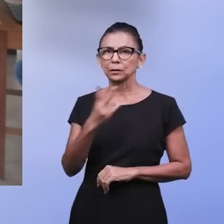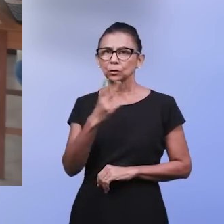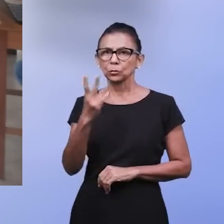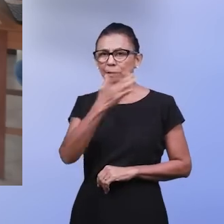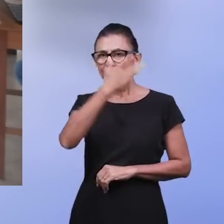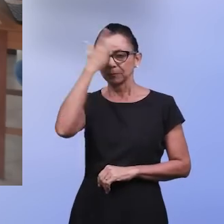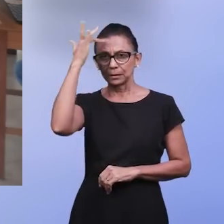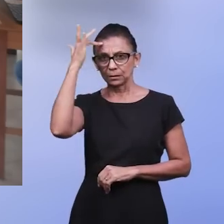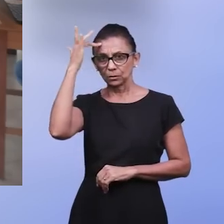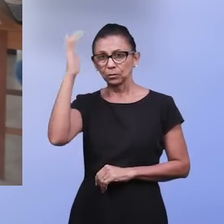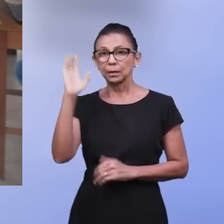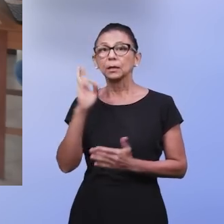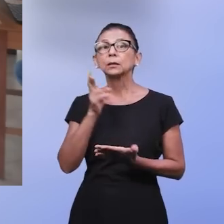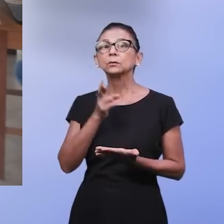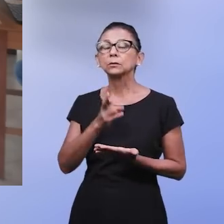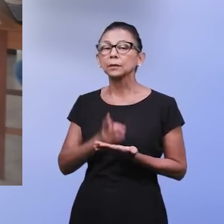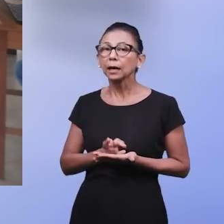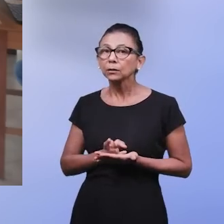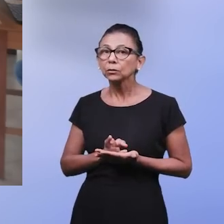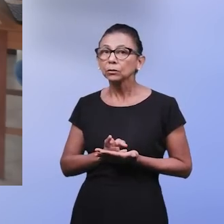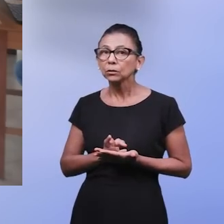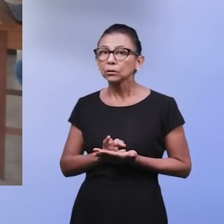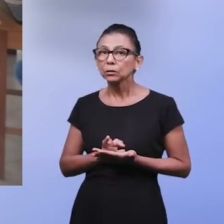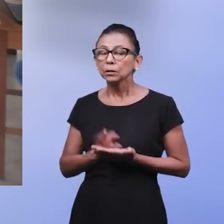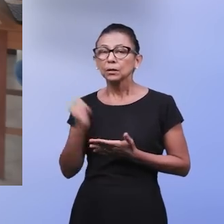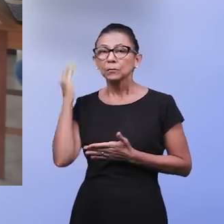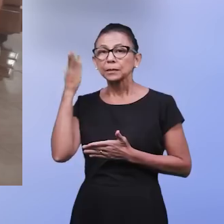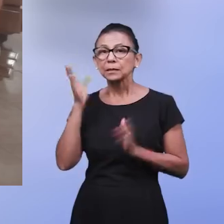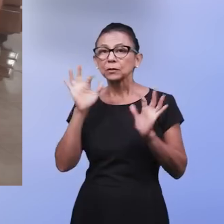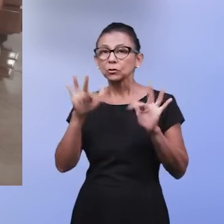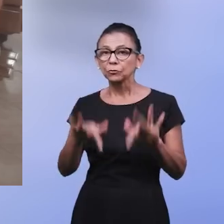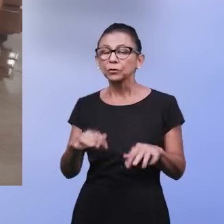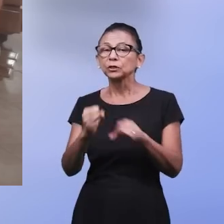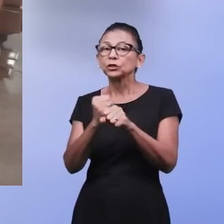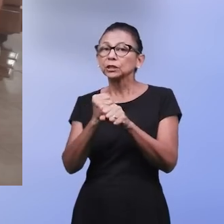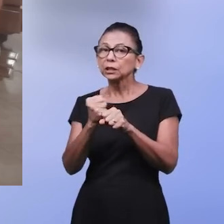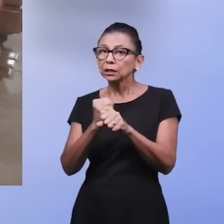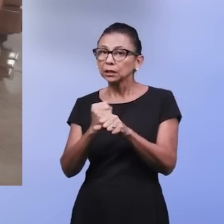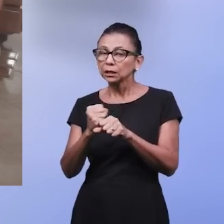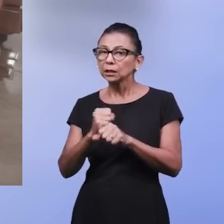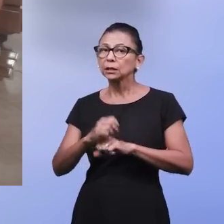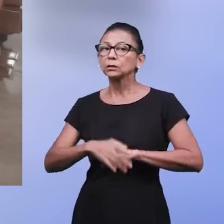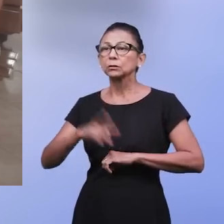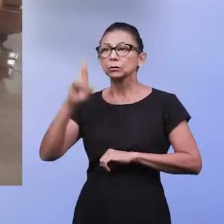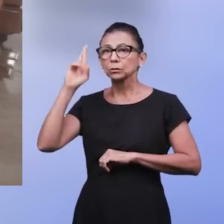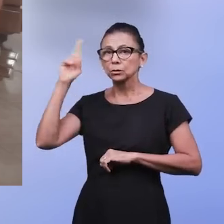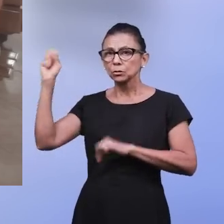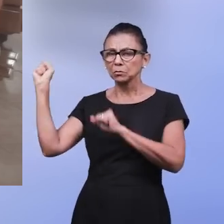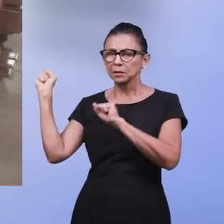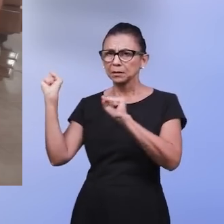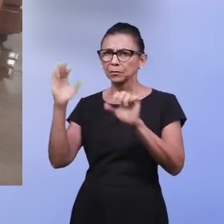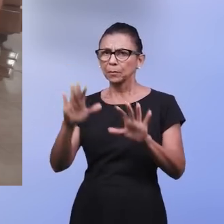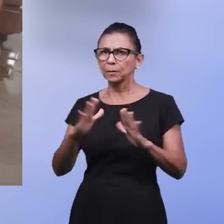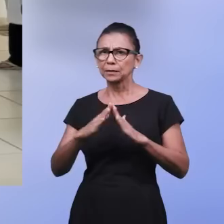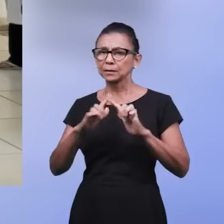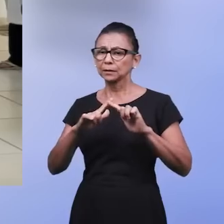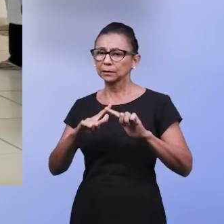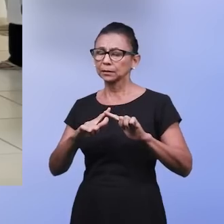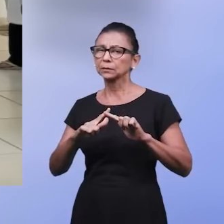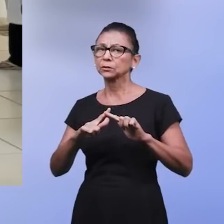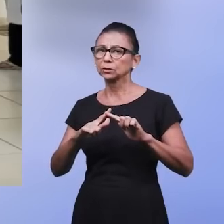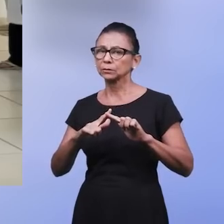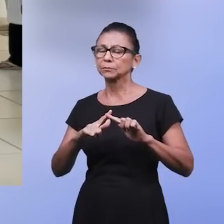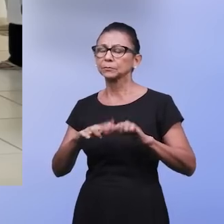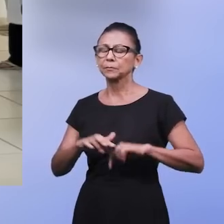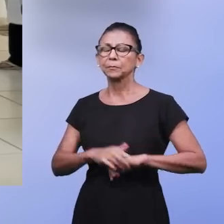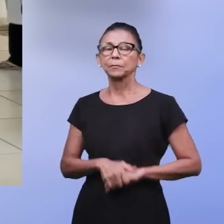são frutos da mensagem de final de ano, onde o Senhor mostrou que estaria operando esta maravilha na igreja.